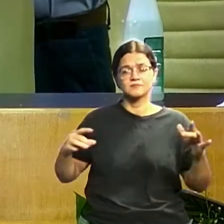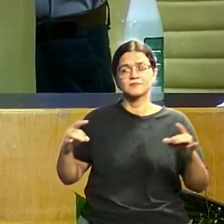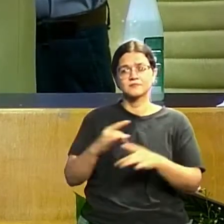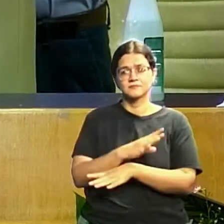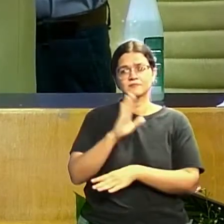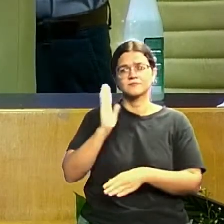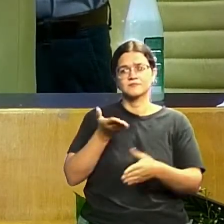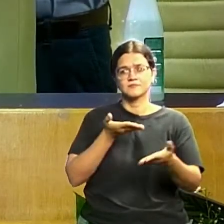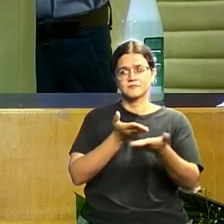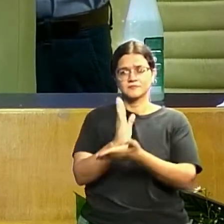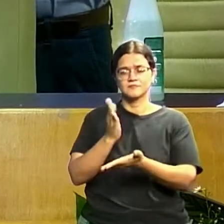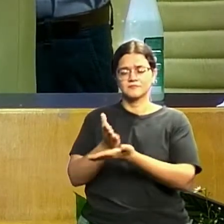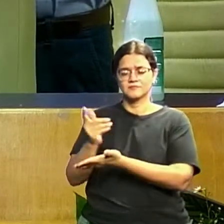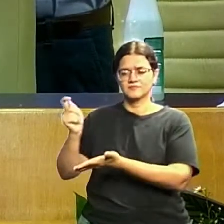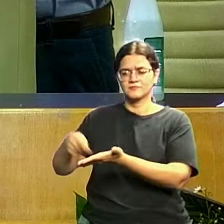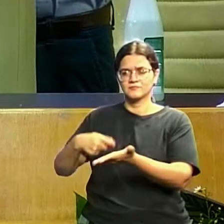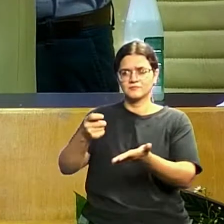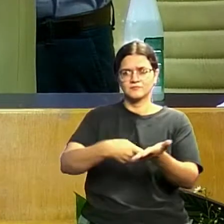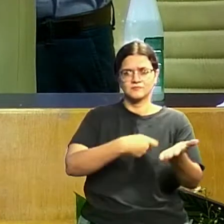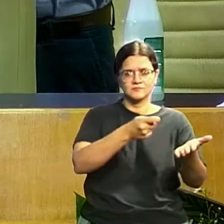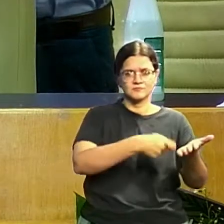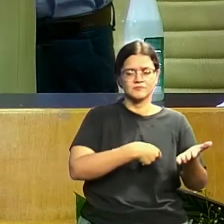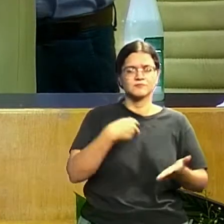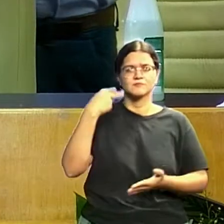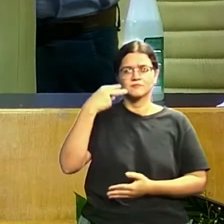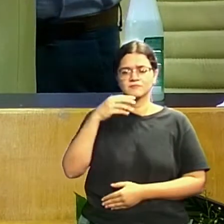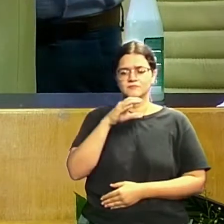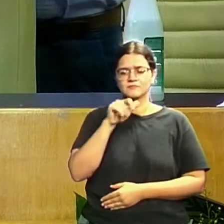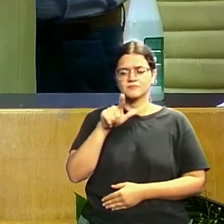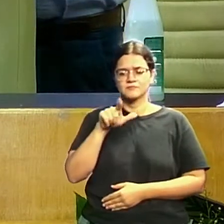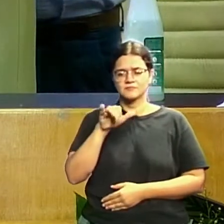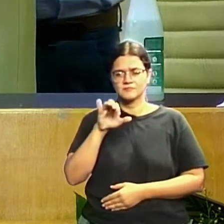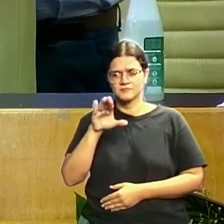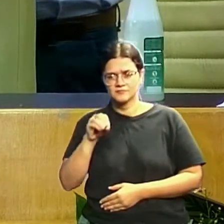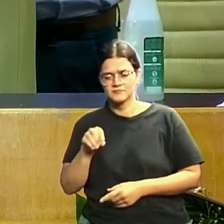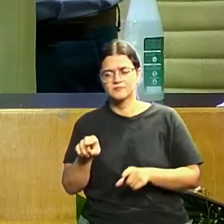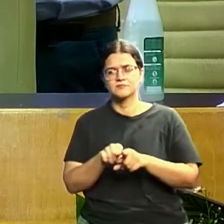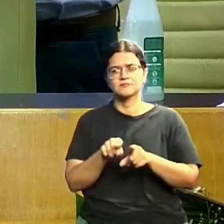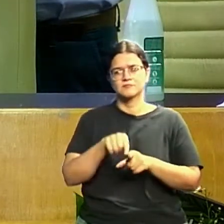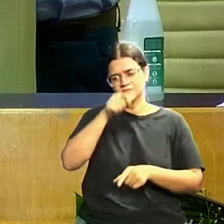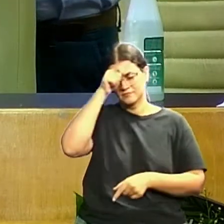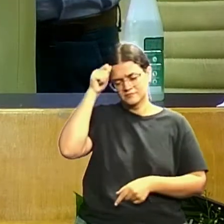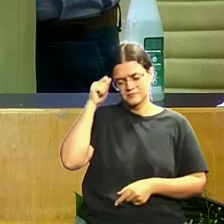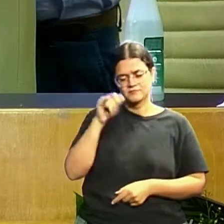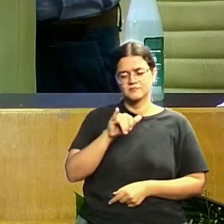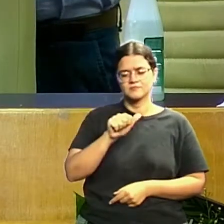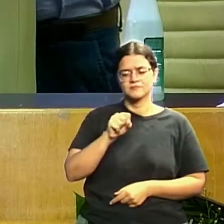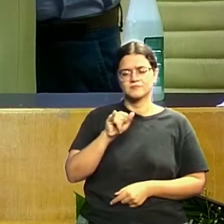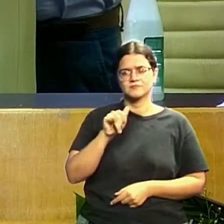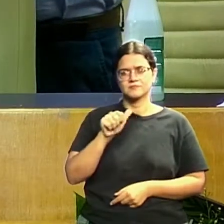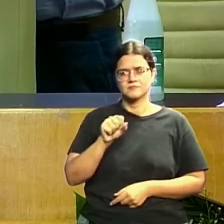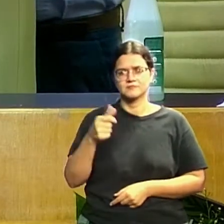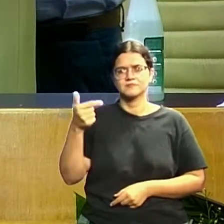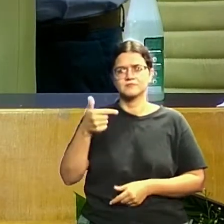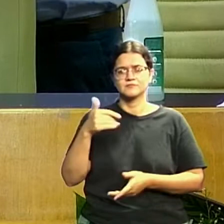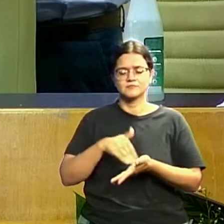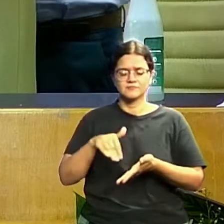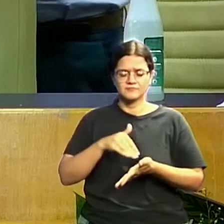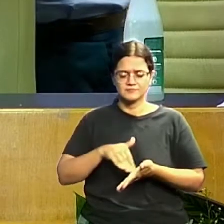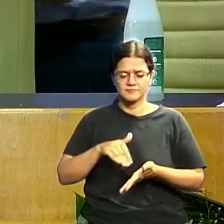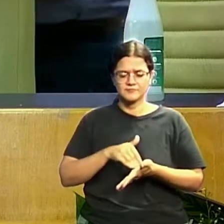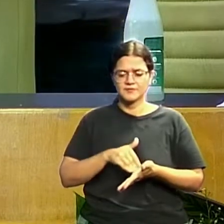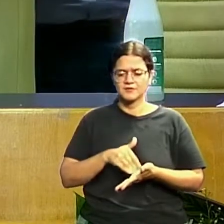e foi aprovada, assinada pelos vereadores Clécio Alves, Anselmo Pereira e pastor Isaías, segundo secretário em